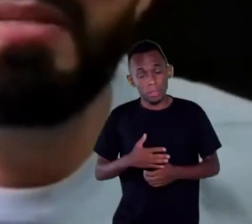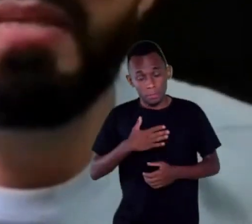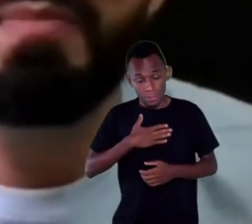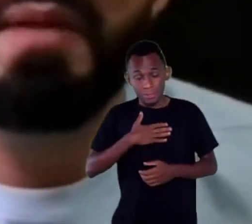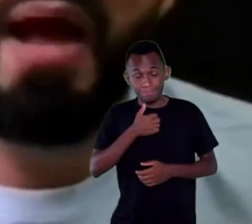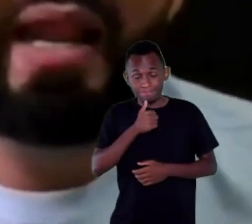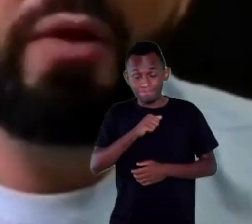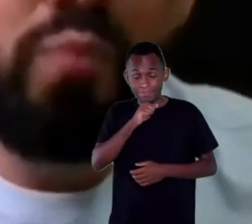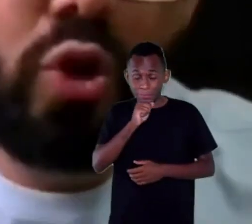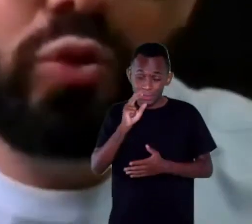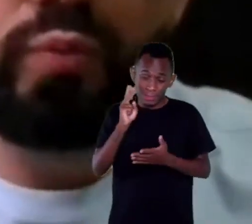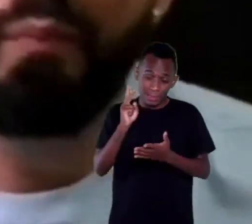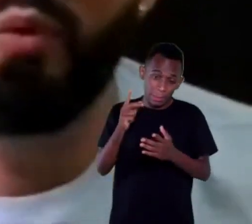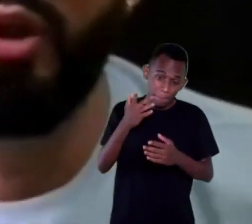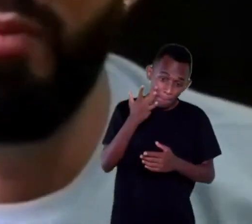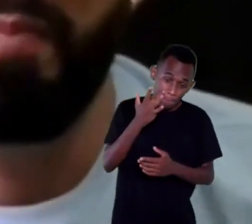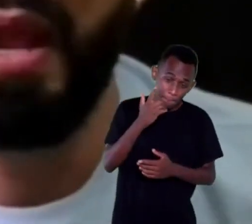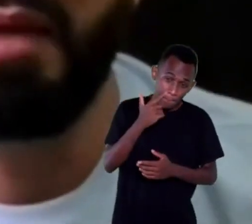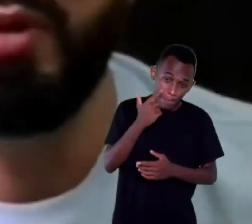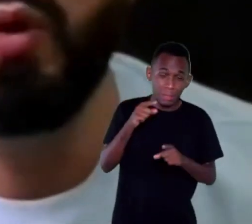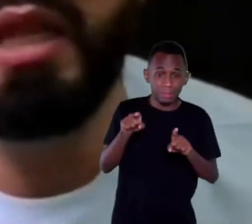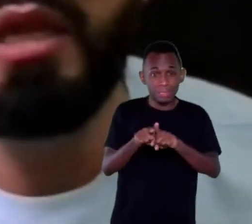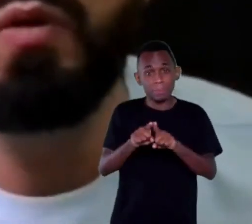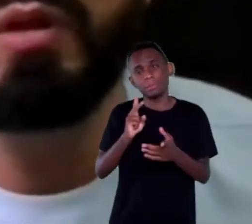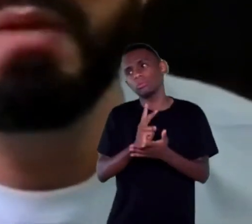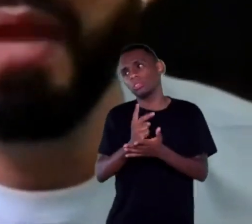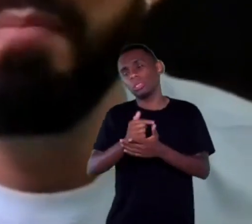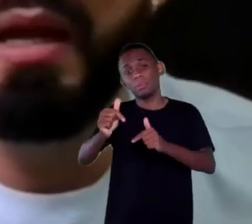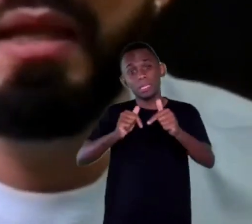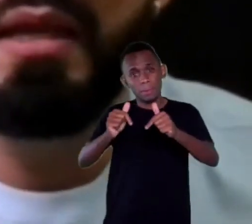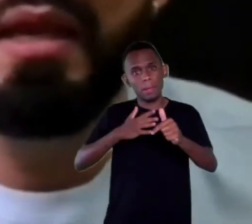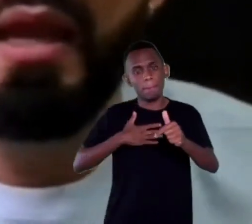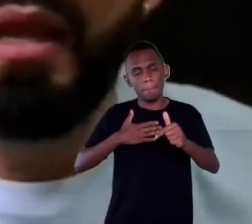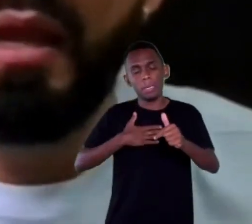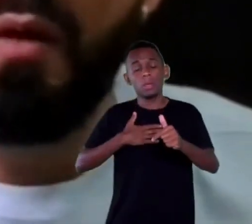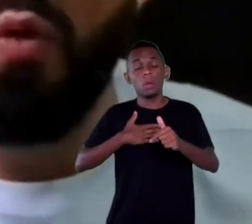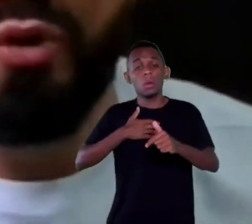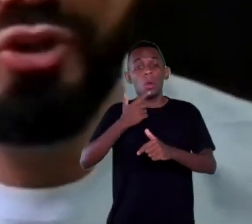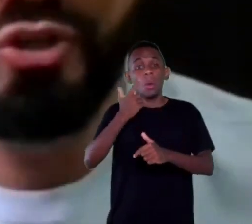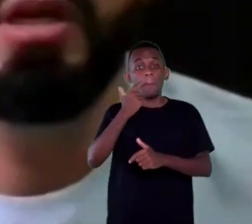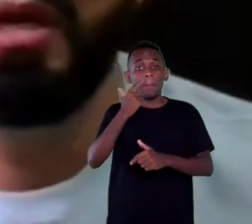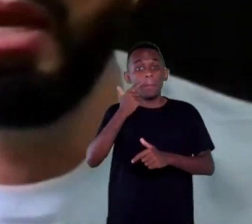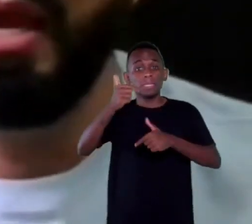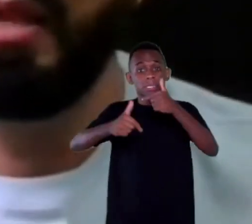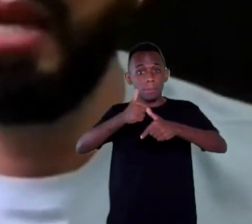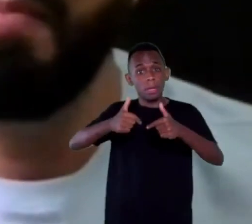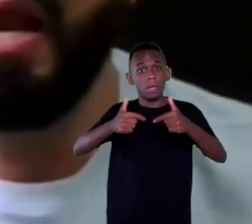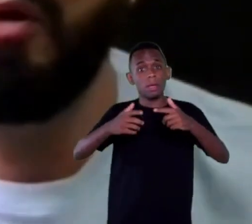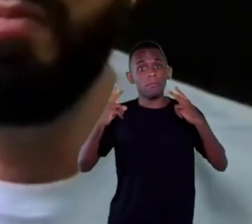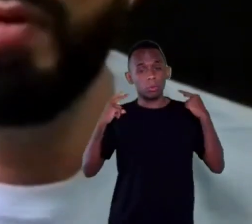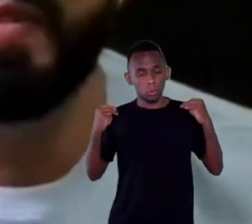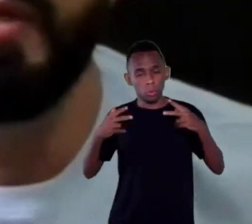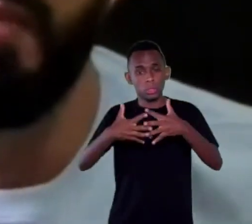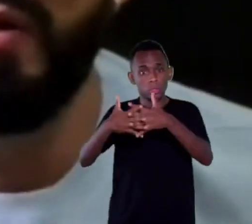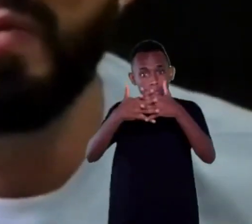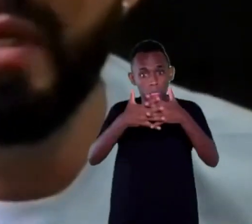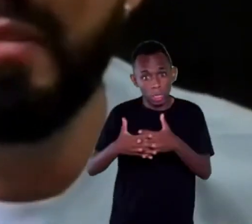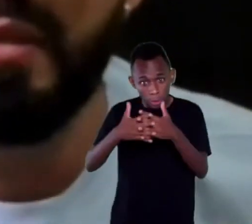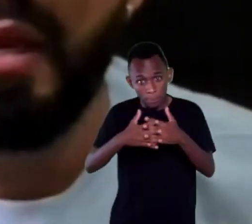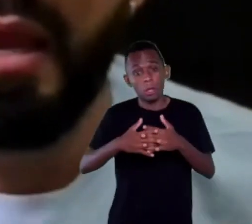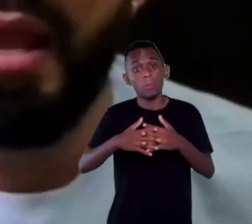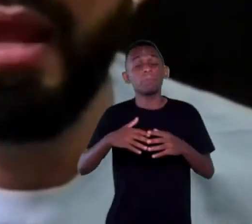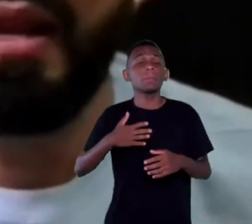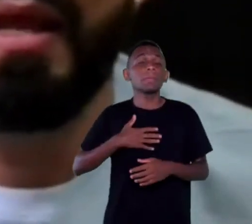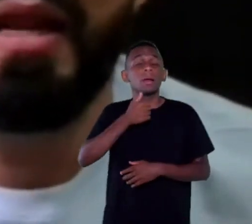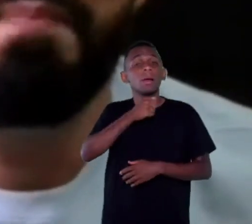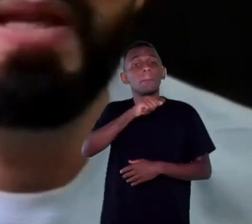mãe e meu pai sempre trabalharam muito, porque o meu pai é caminhoneiro e a minha mãe hoje ela trabalha com meus irmãos,